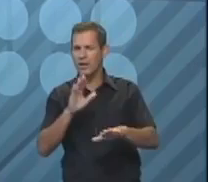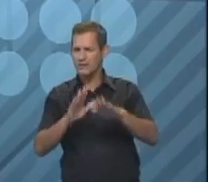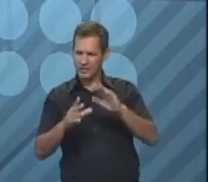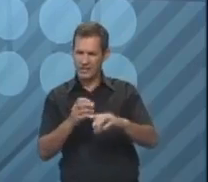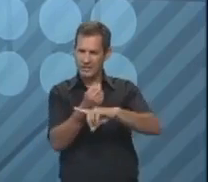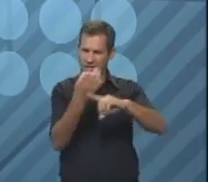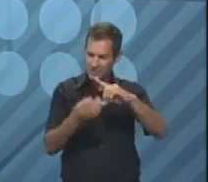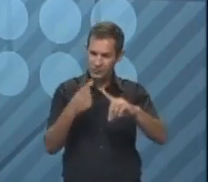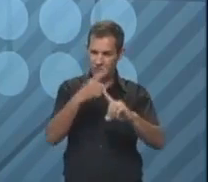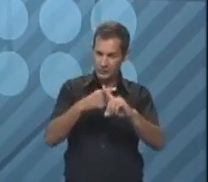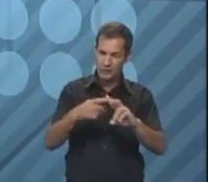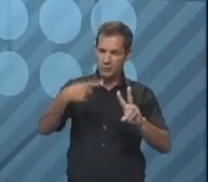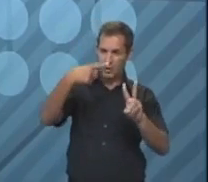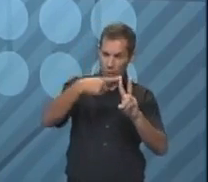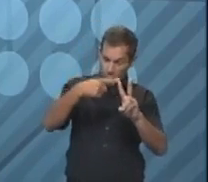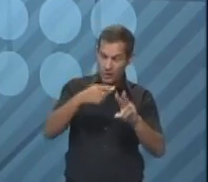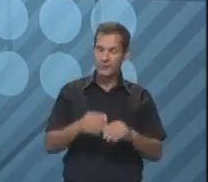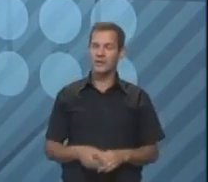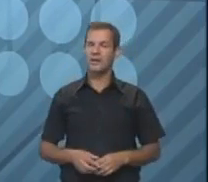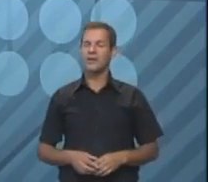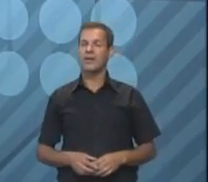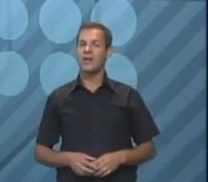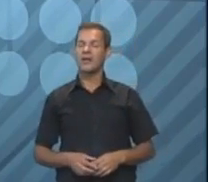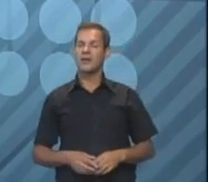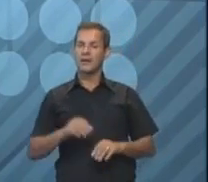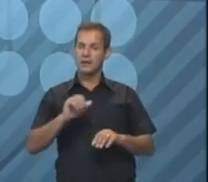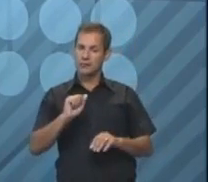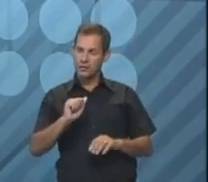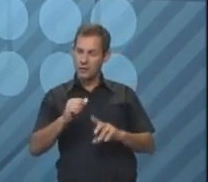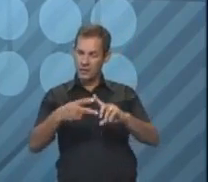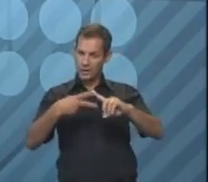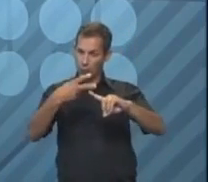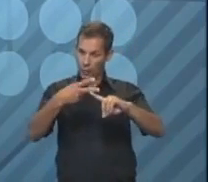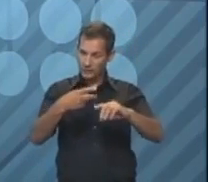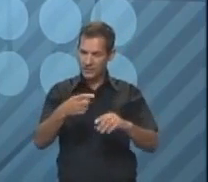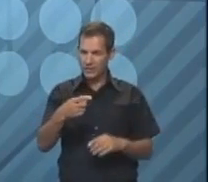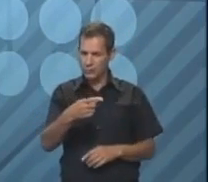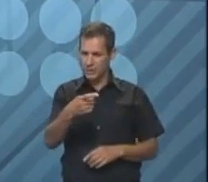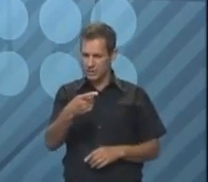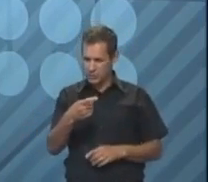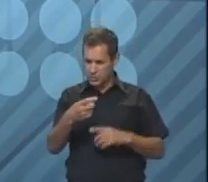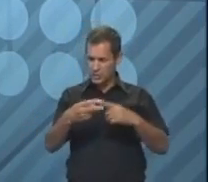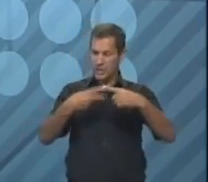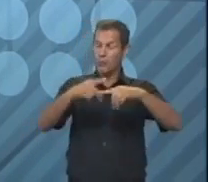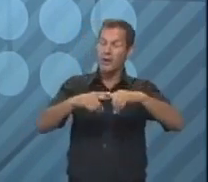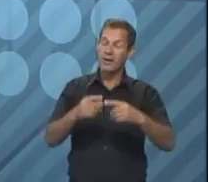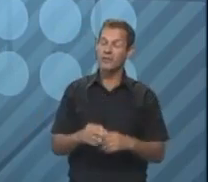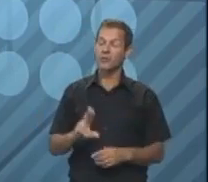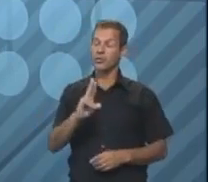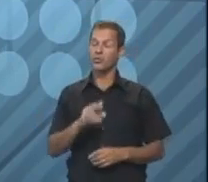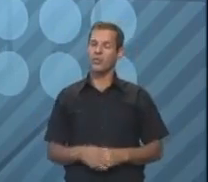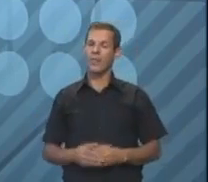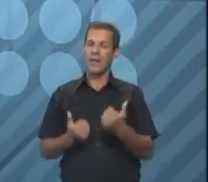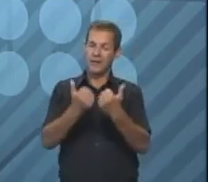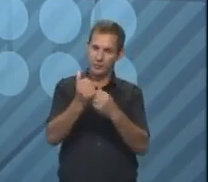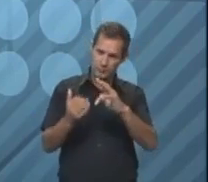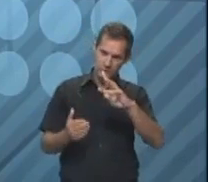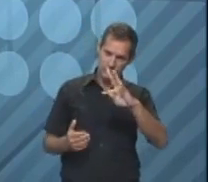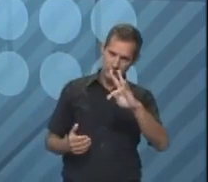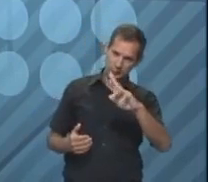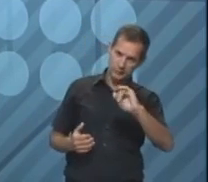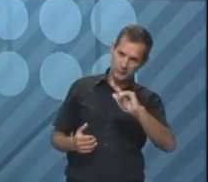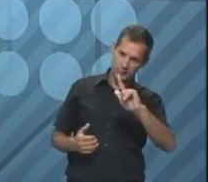ter funções do tipo raiz quadrada de a ao quadrado menos x ao quadrado, que quando eu aplico essa substituição trigonométrica, o resultado